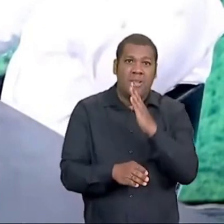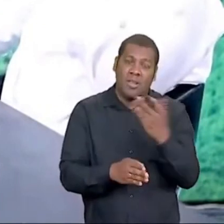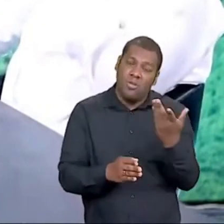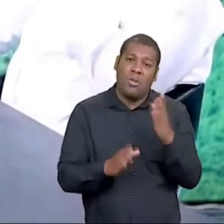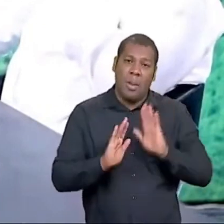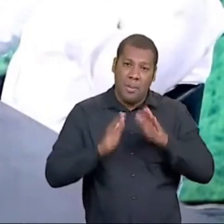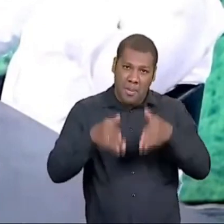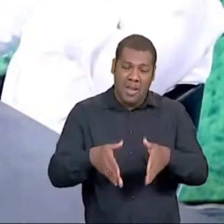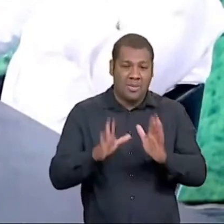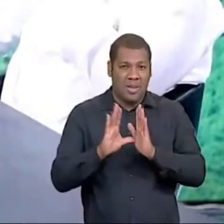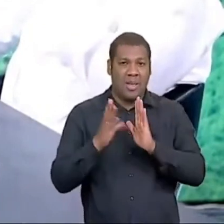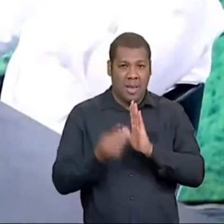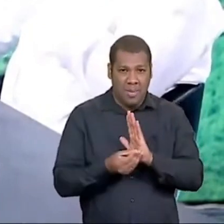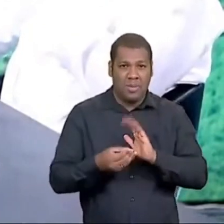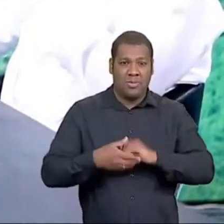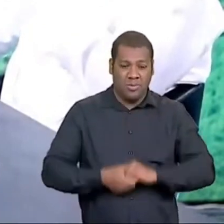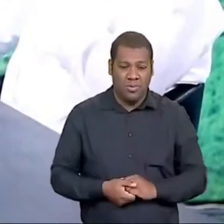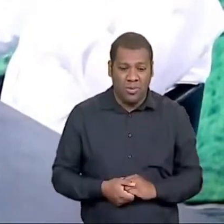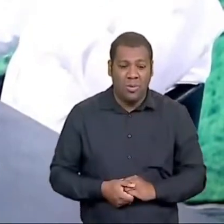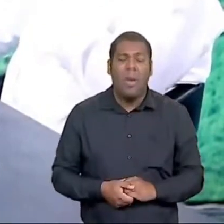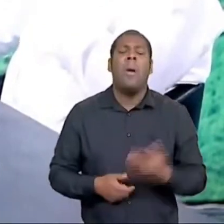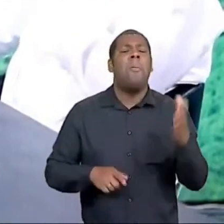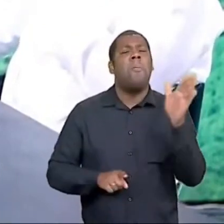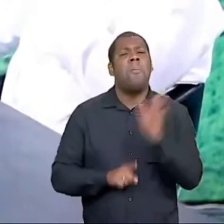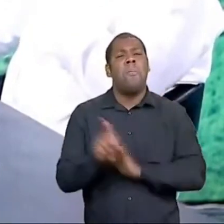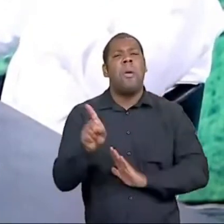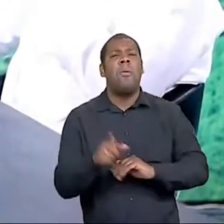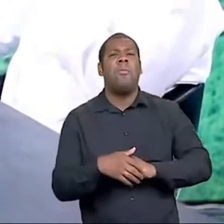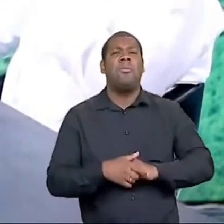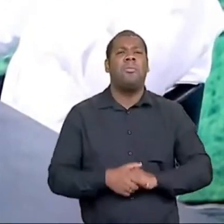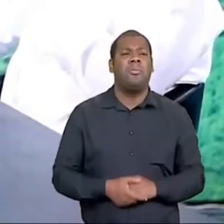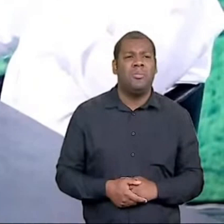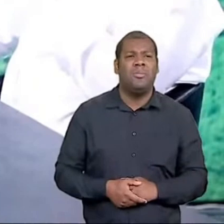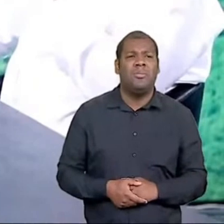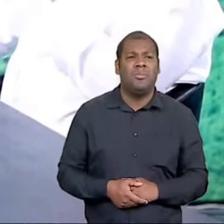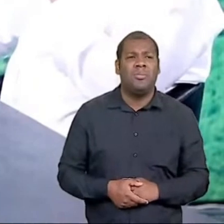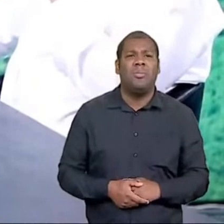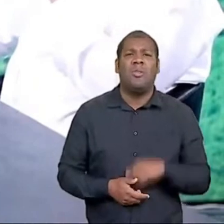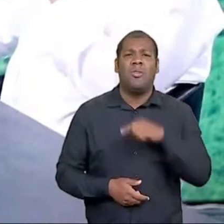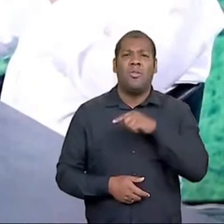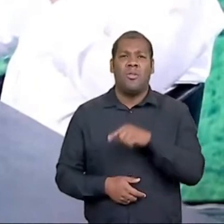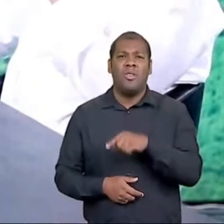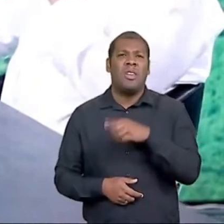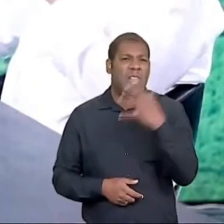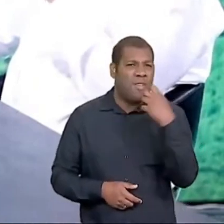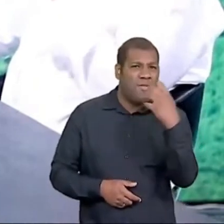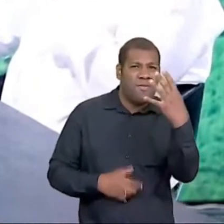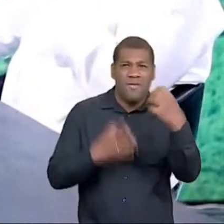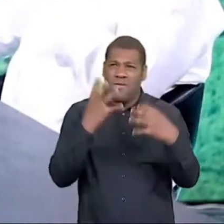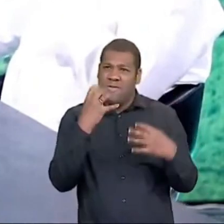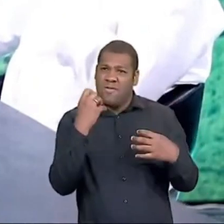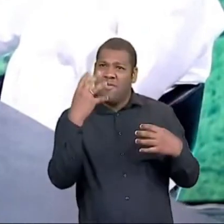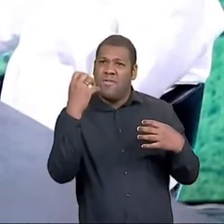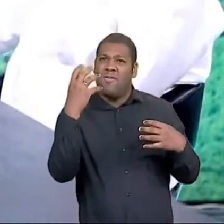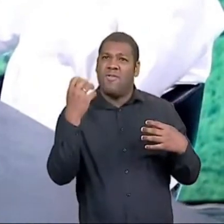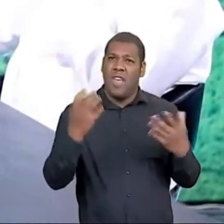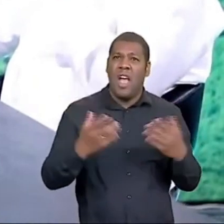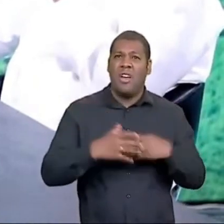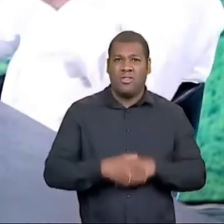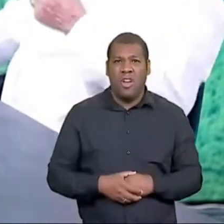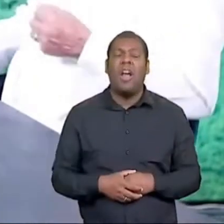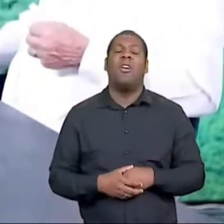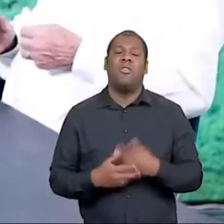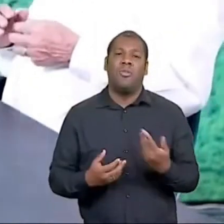si, gostaria que o senhor falasse um pouquinho sobre esse começo da sua viagem pela Amazônia, que começou lá em Parintins, ainda na semana